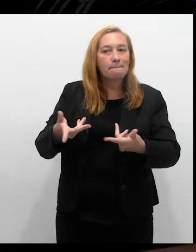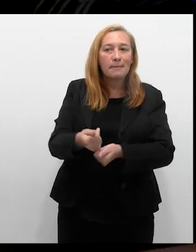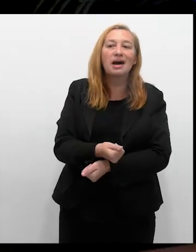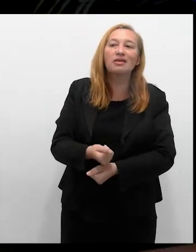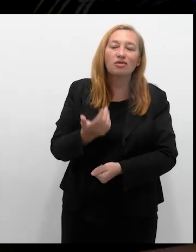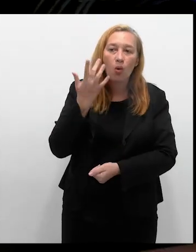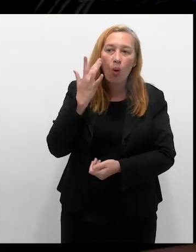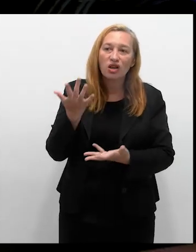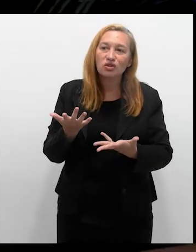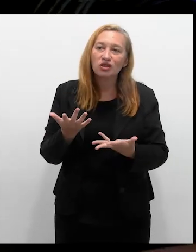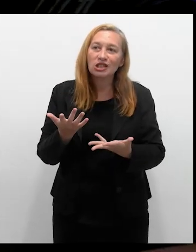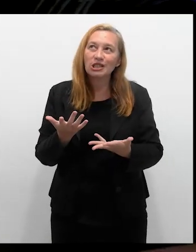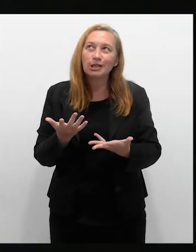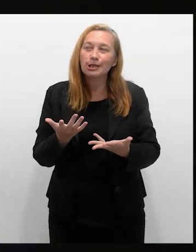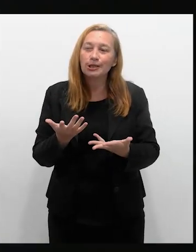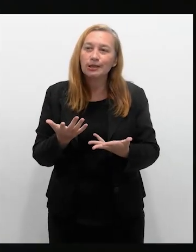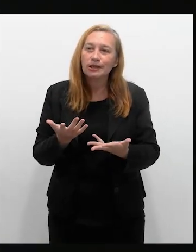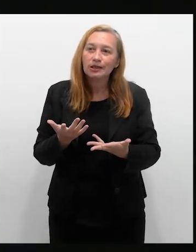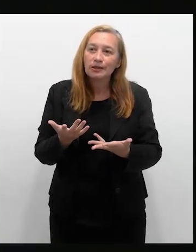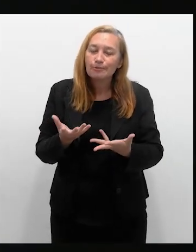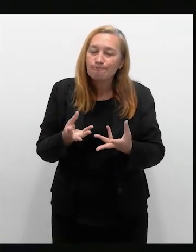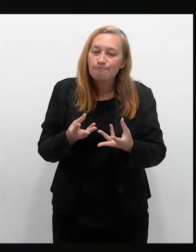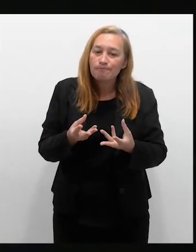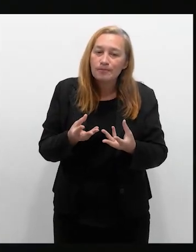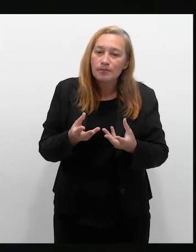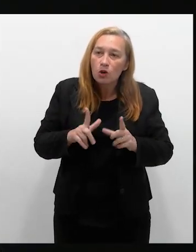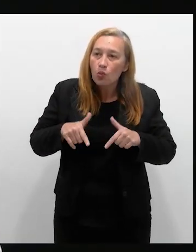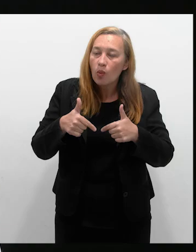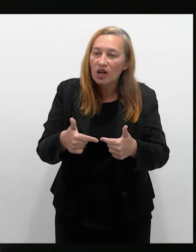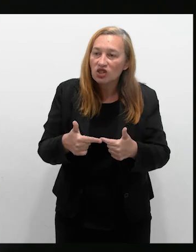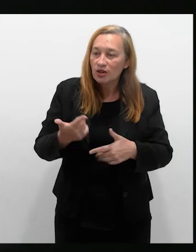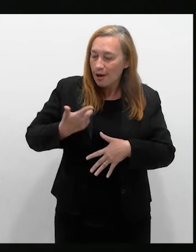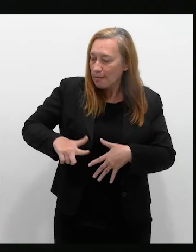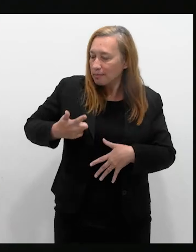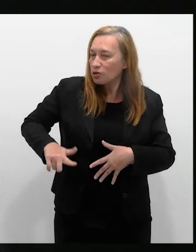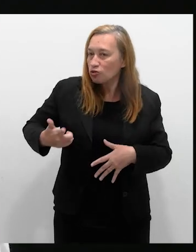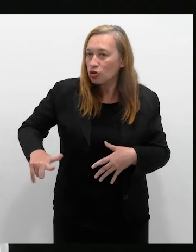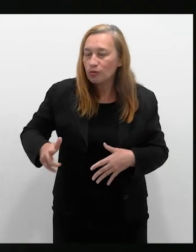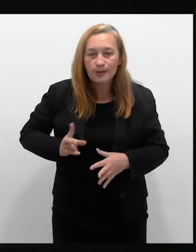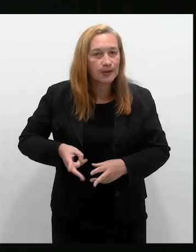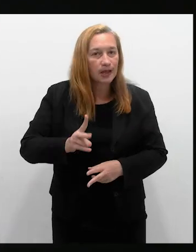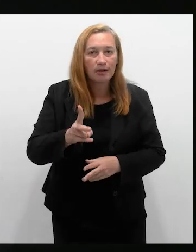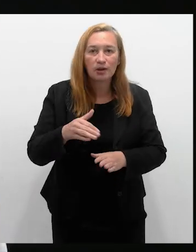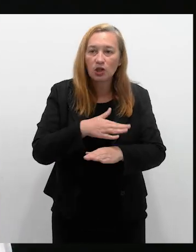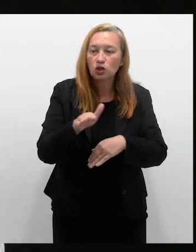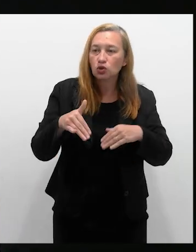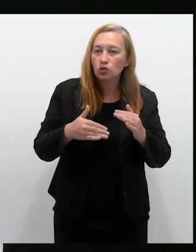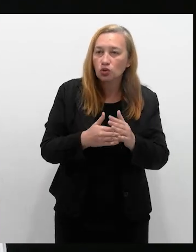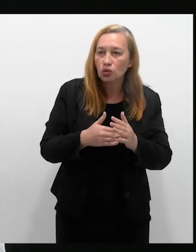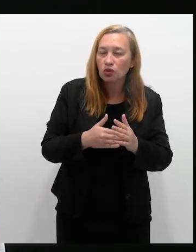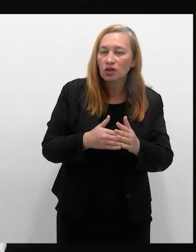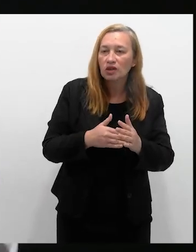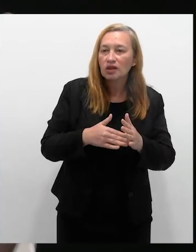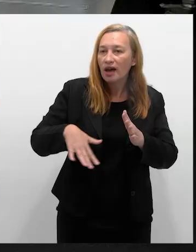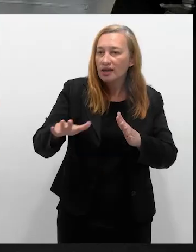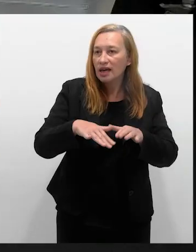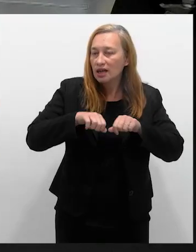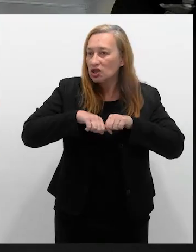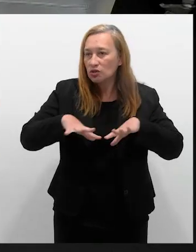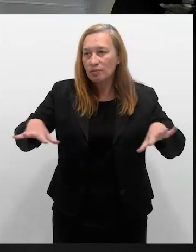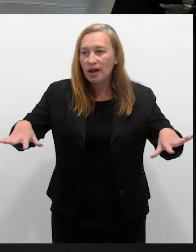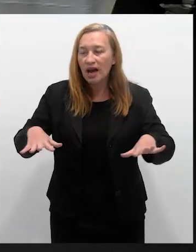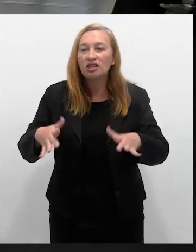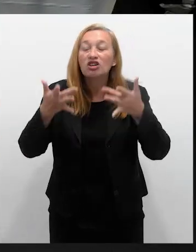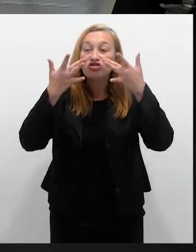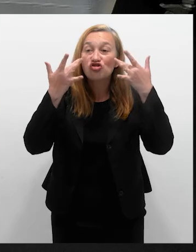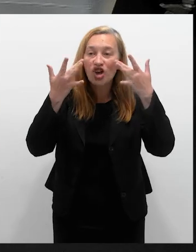extraordinário, né? Isso é maravilhoso. Acho que isso teria que ser vamos dizer assim, uma atitude repetida. Sempre, em todos, né? Espalhada. Para